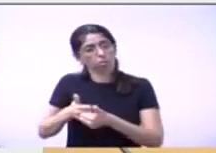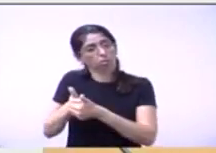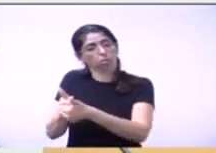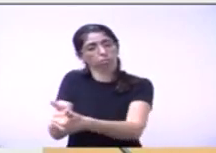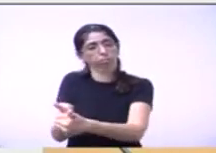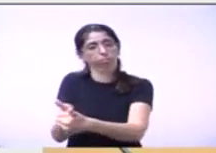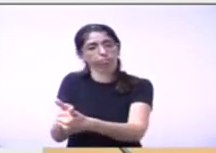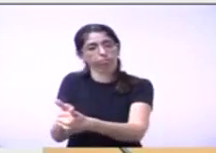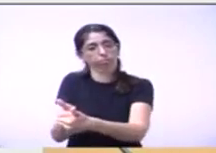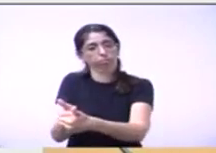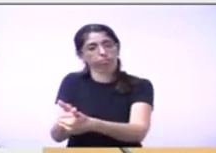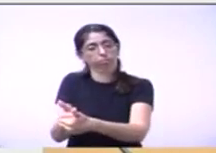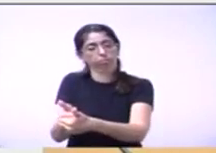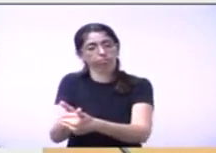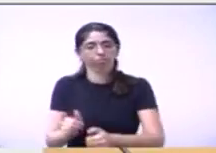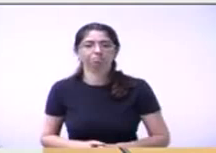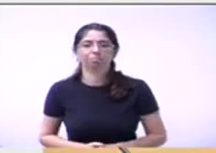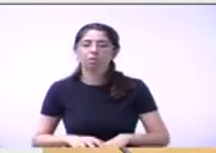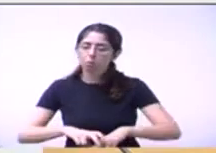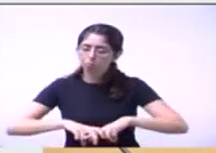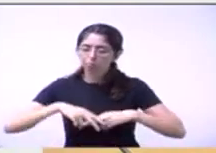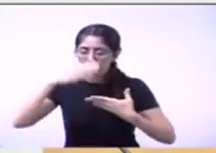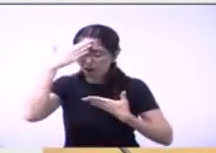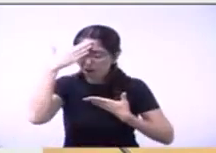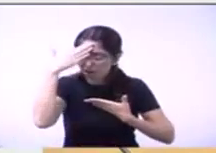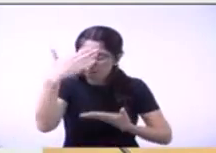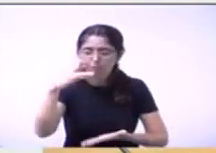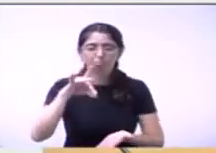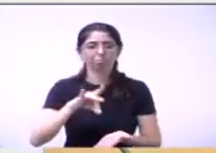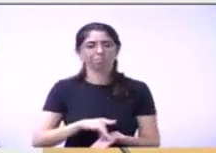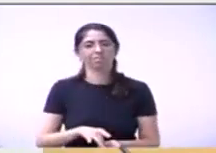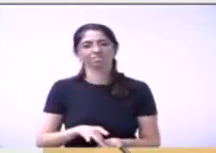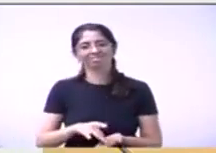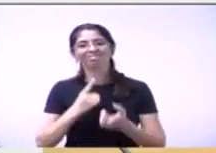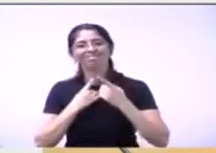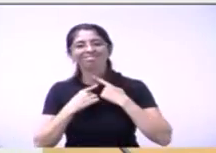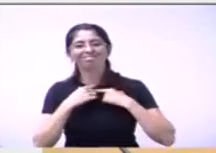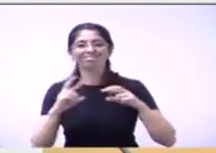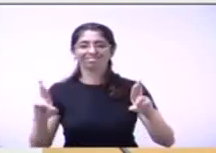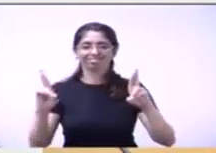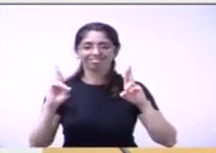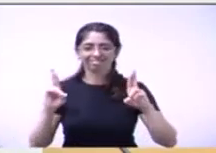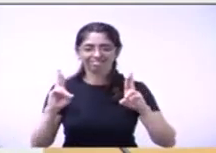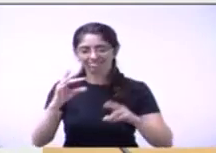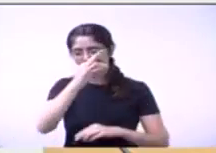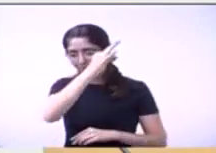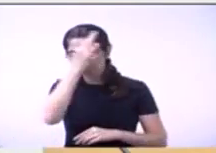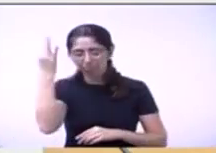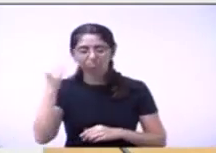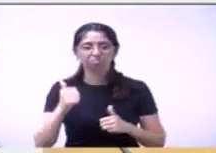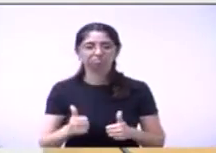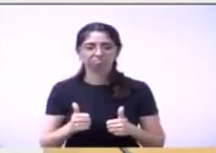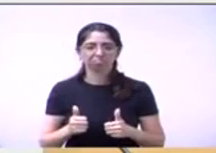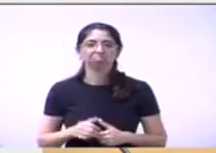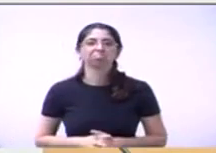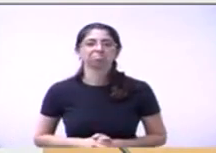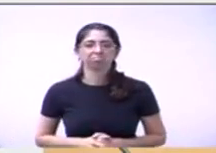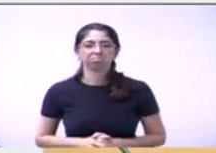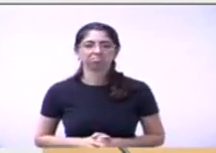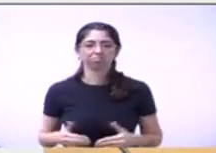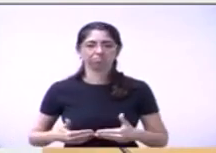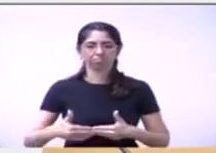acompanhá-los. Então, quero agradecer, desejar sucesso a todos e todas nessa nova